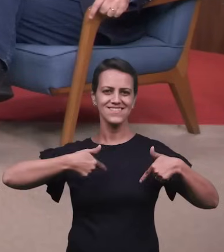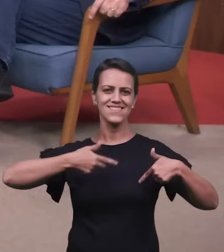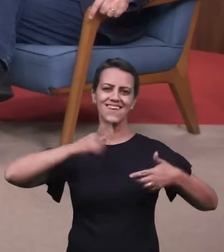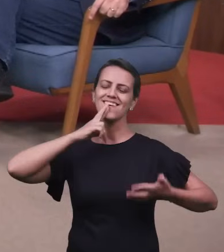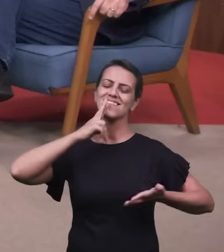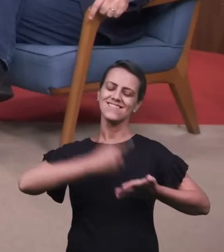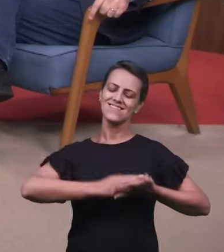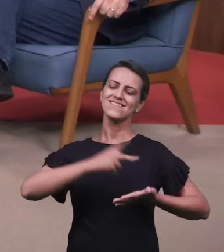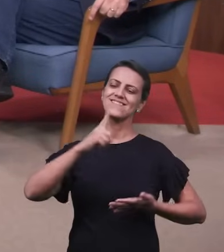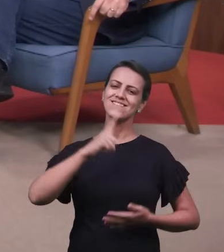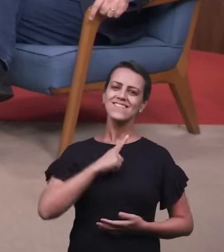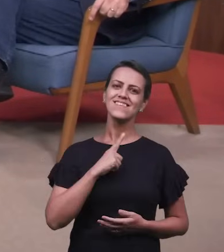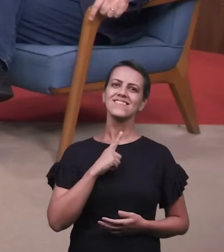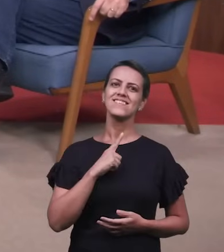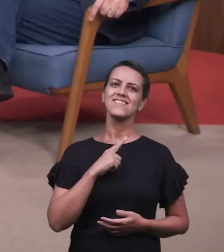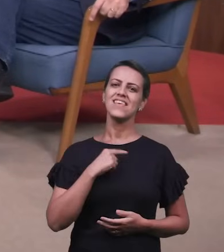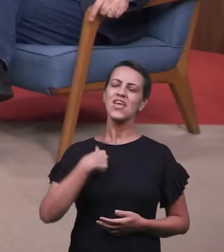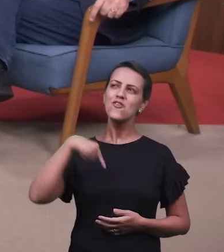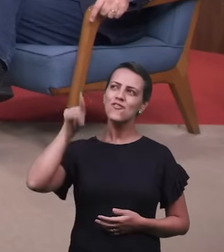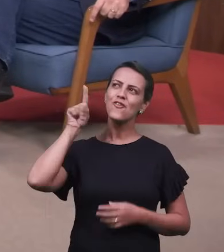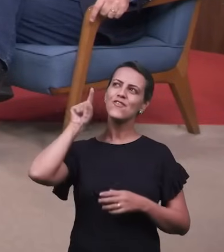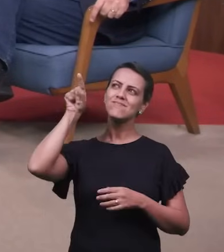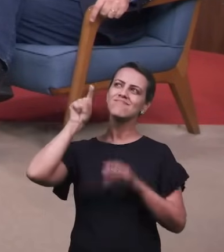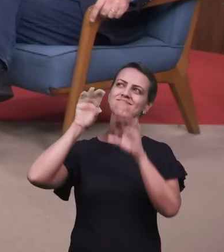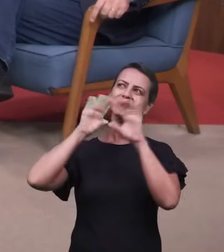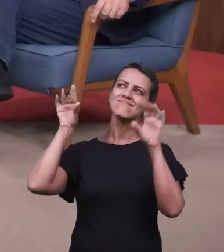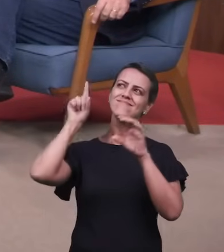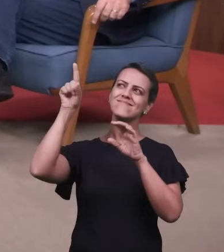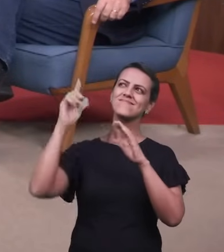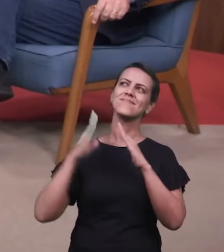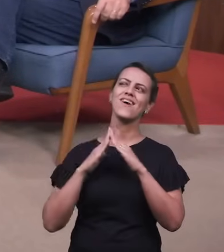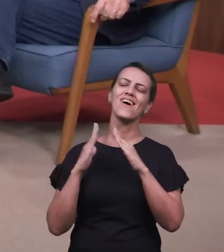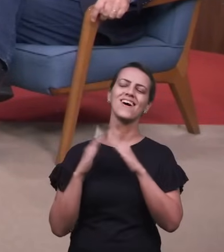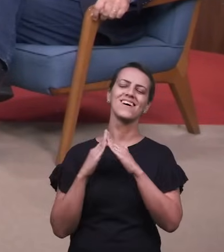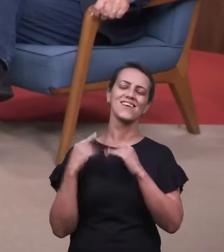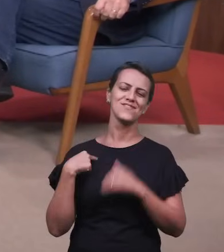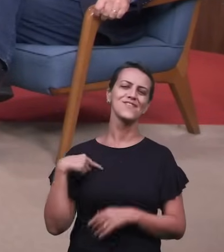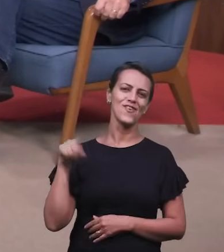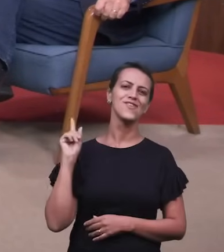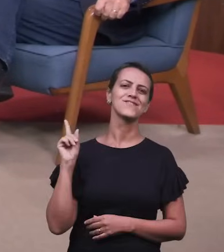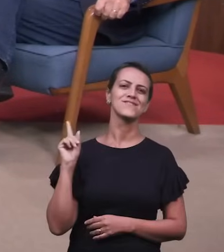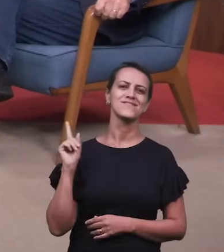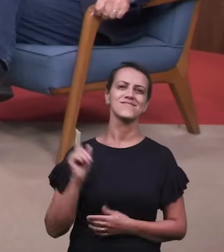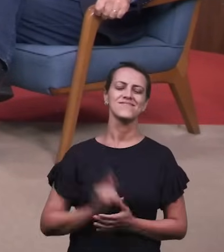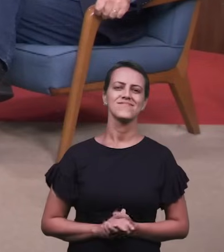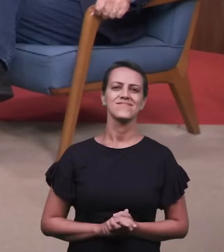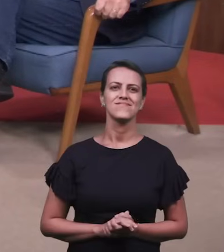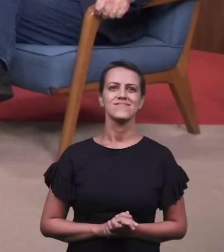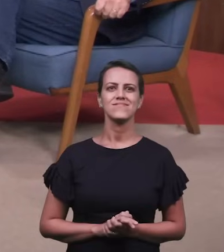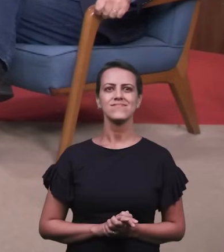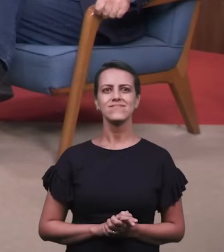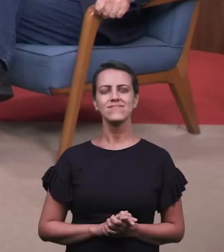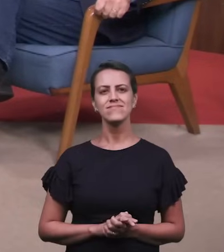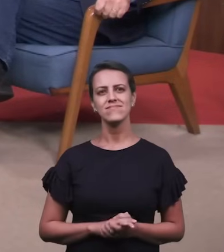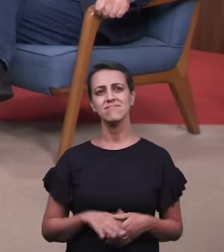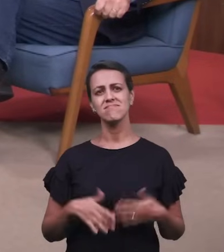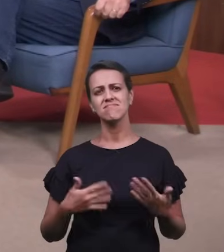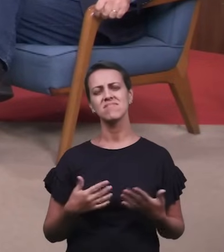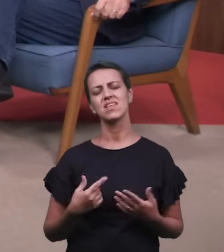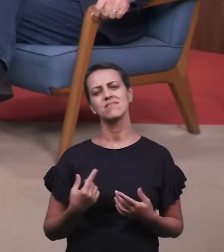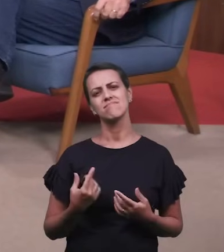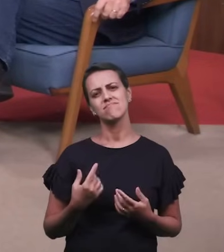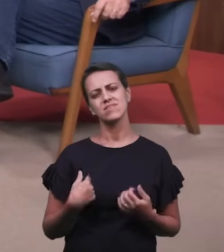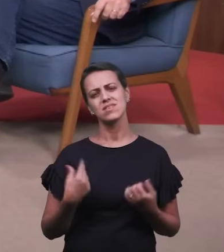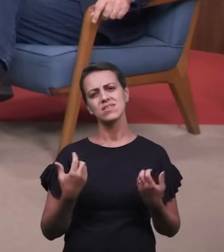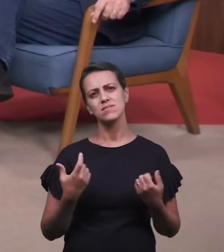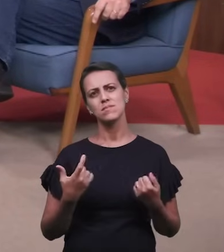sabe, a igreja fiel sabe, eu vou morar nesse lugar. Glória a Jesus. E é por isso, sabe, Sérgio, que você fez,